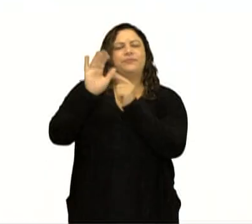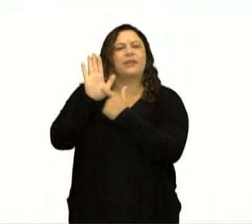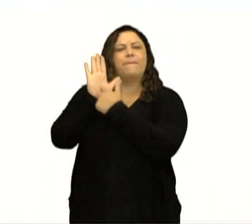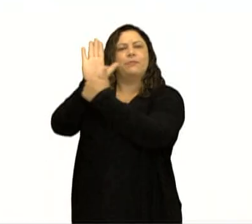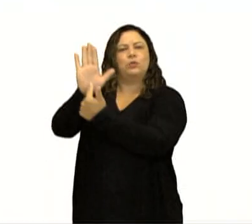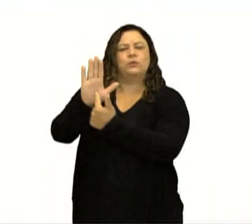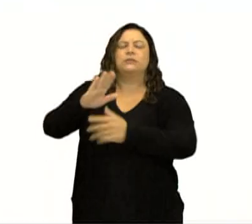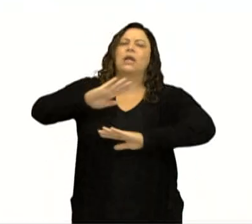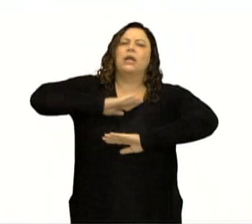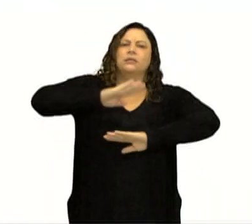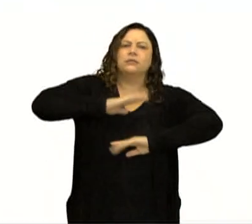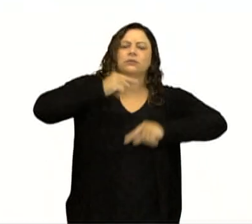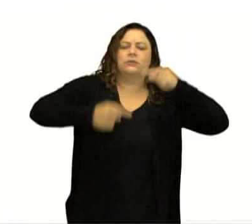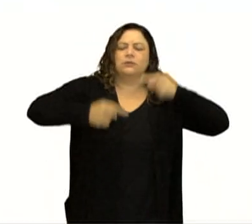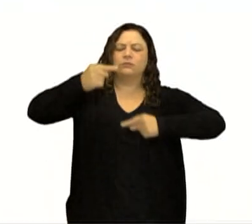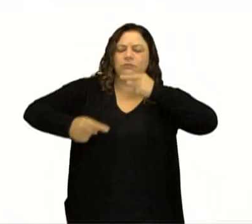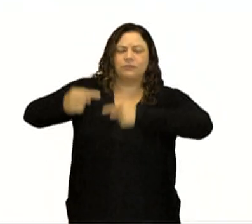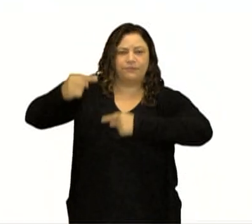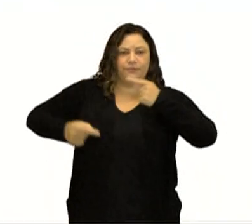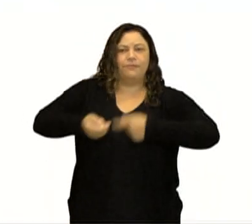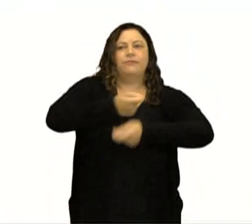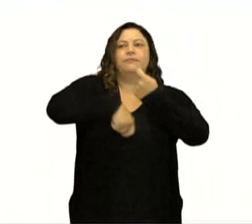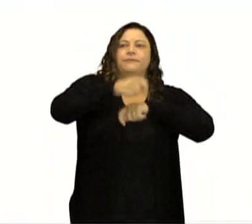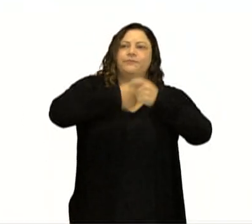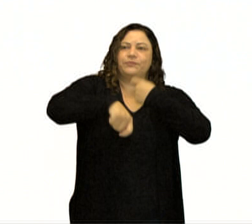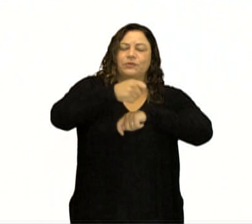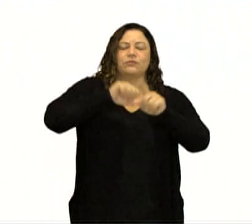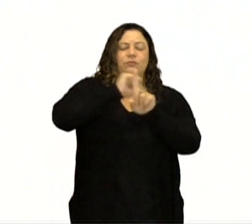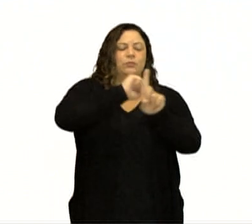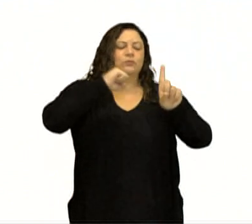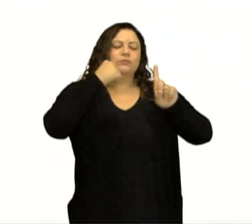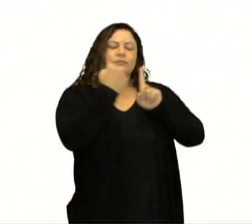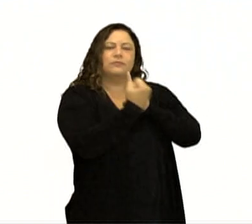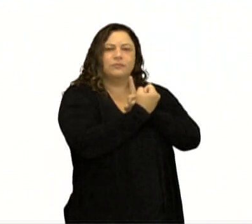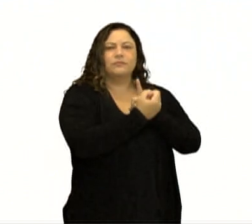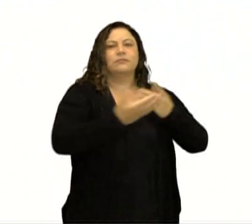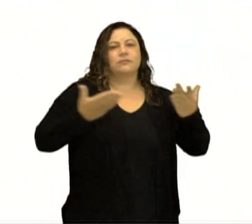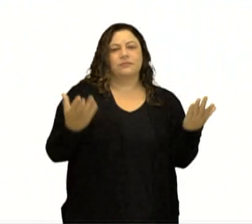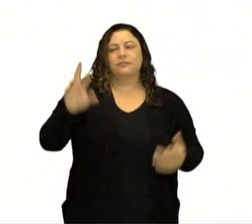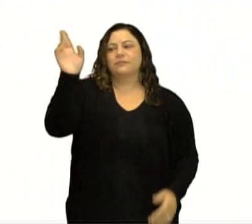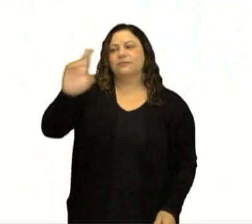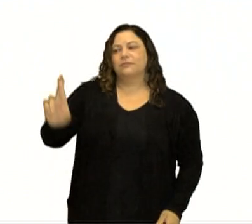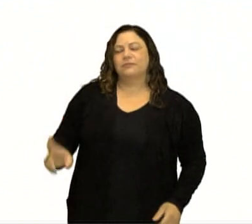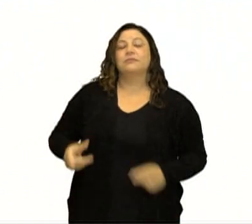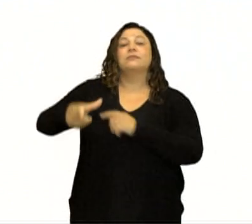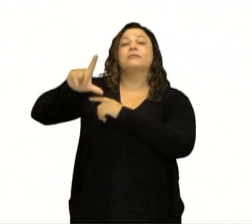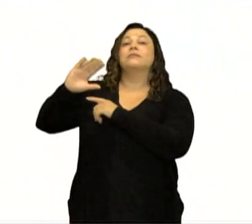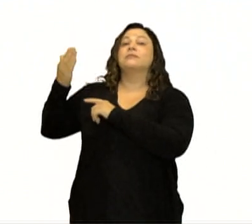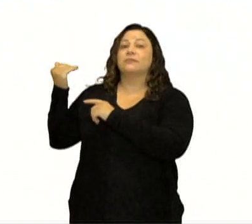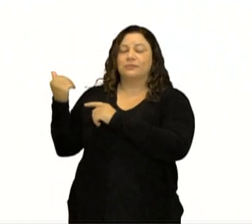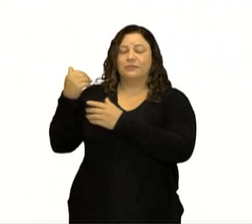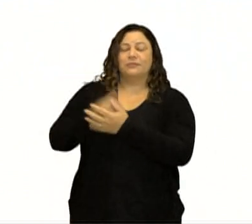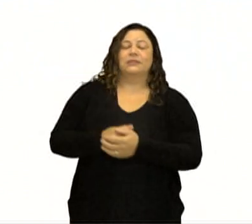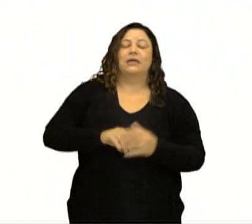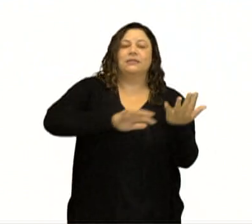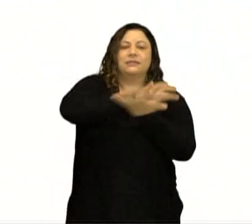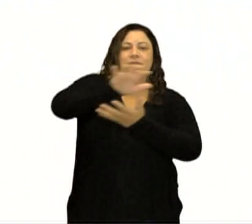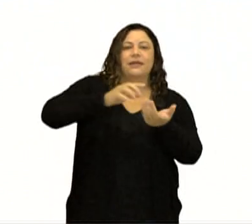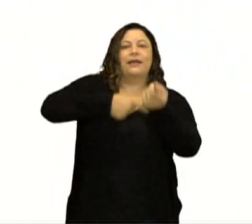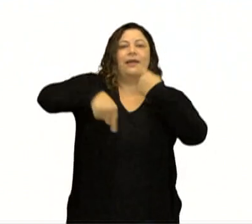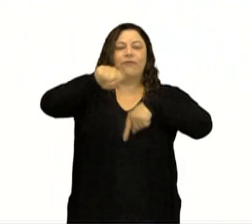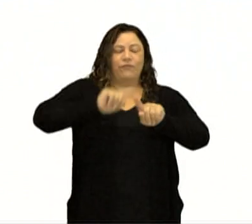apresentar a situação política, econômica e social da Rússia antes da Revolução Russa